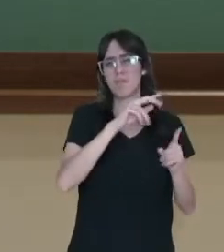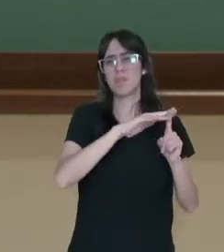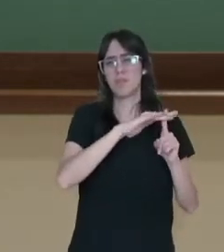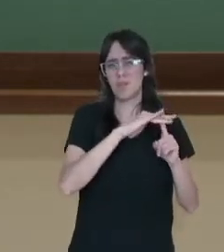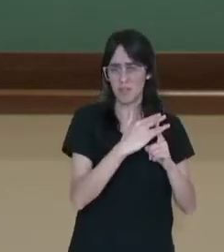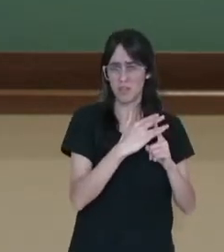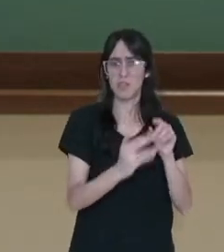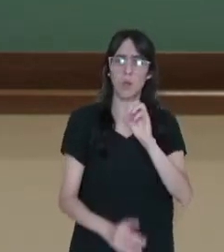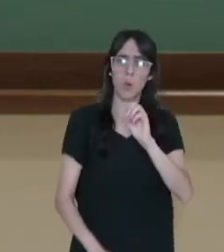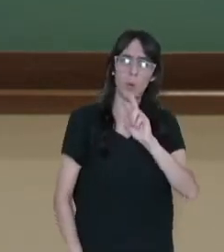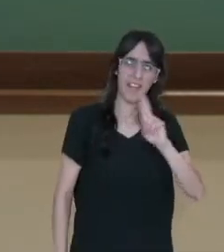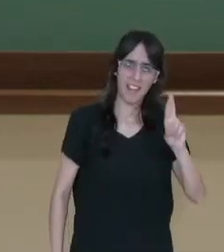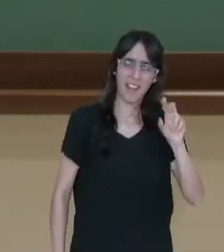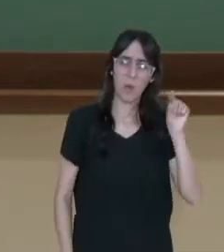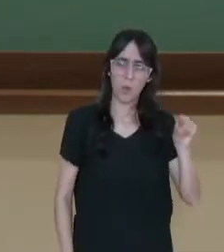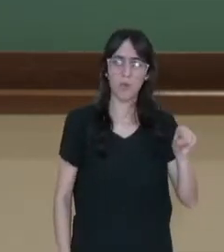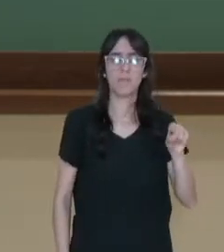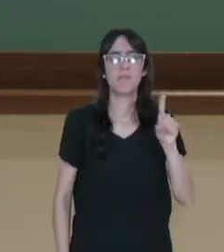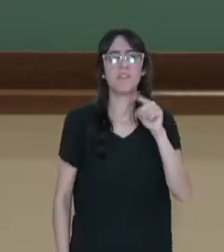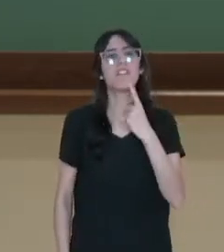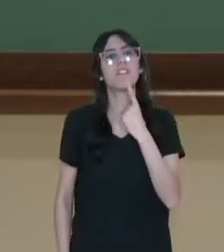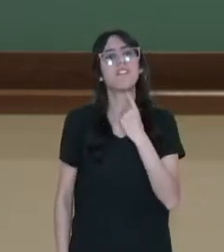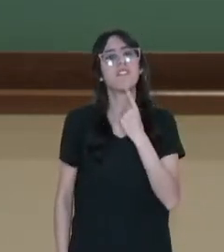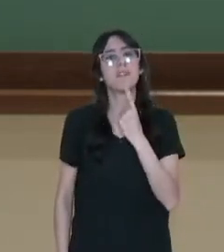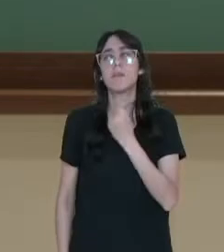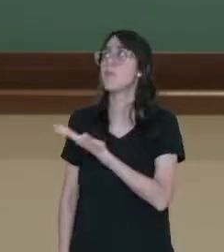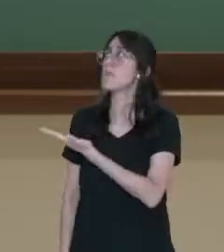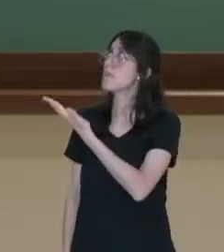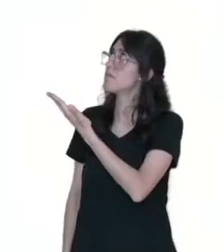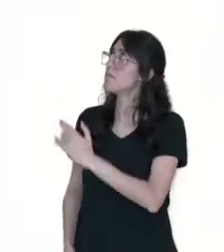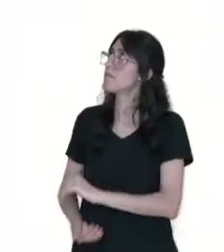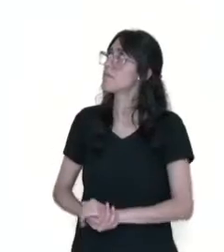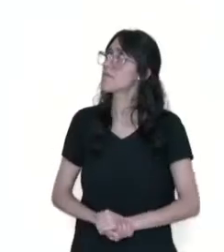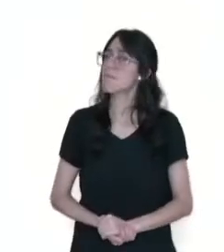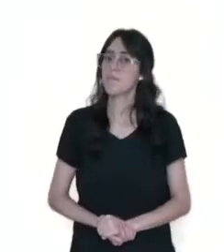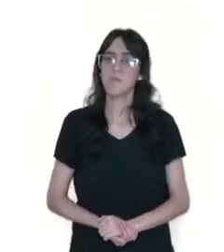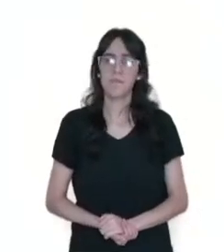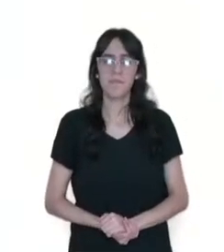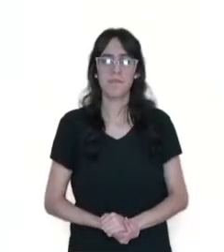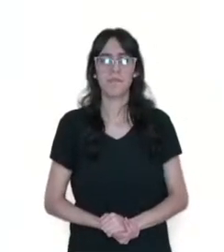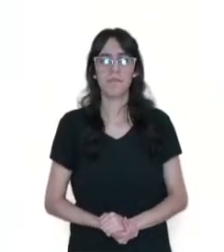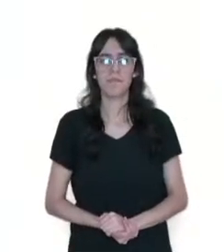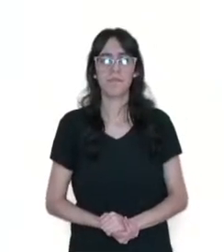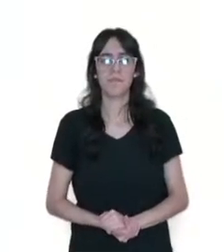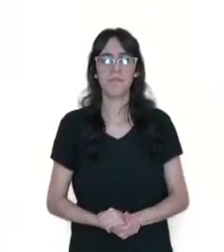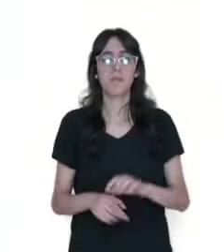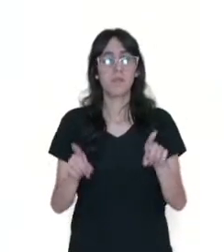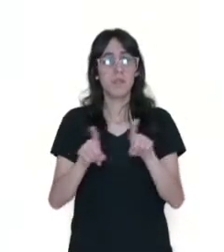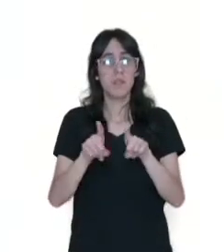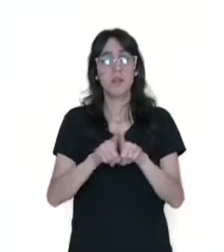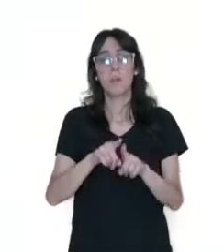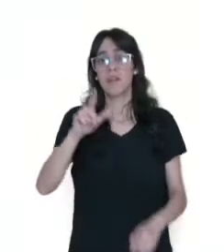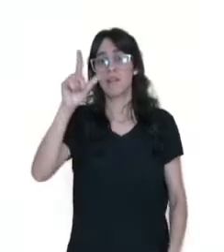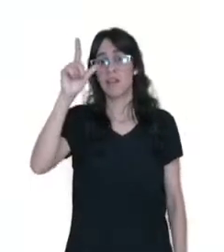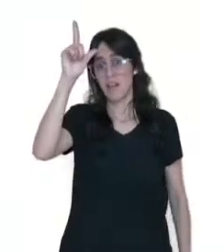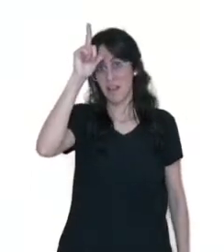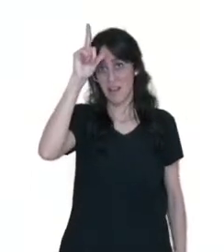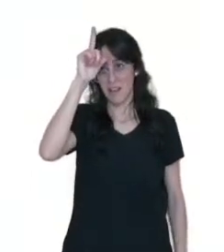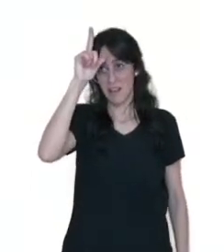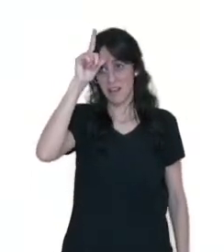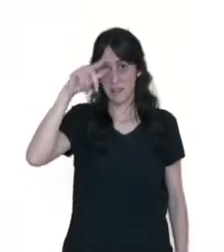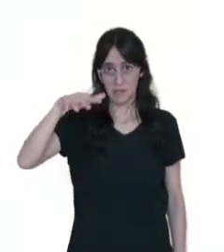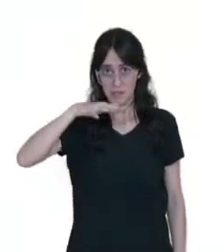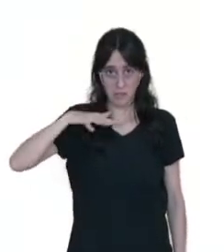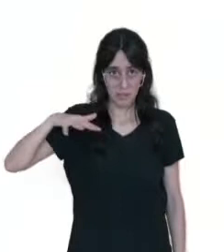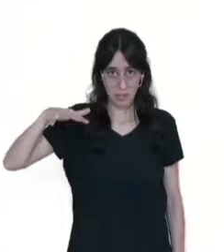Alemanha oriental, está marcado no seu mapinha aqui mais à direita em vermelho. Além disso, os alemães